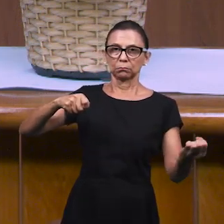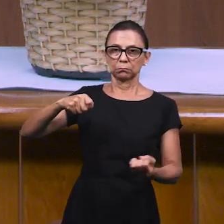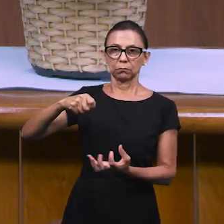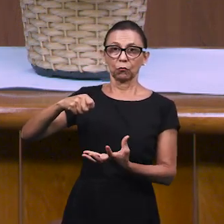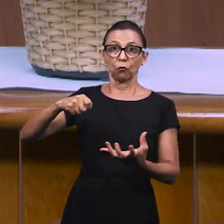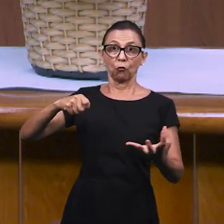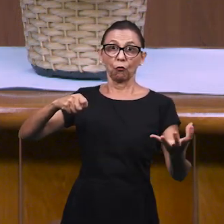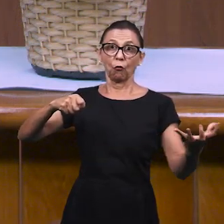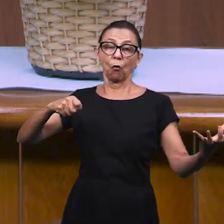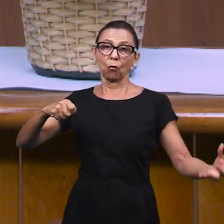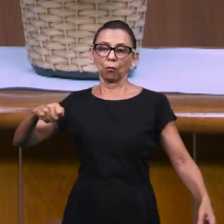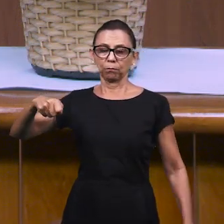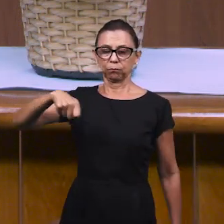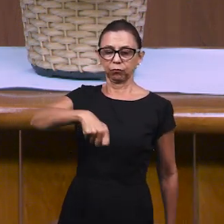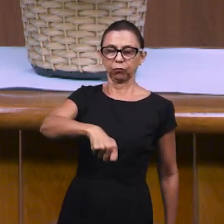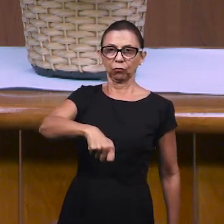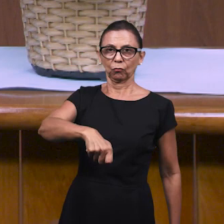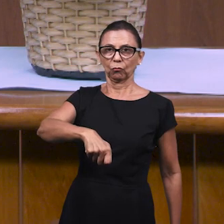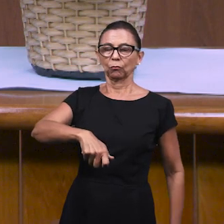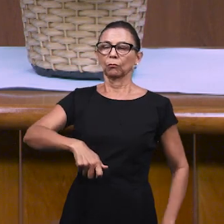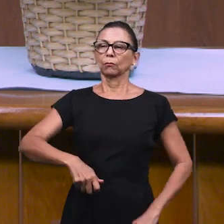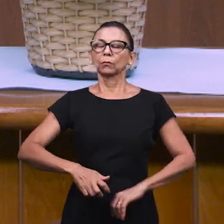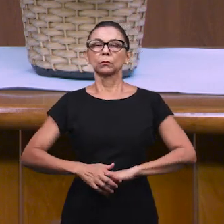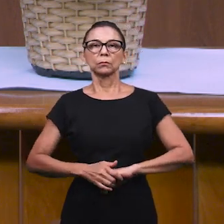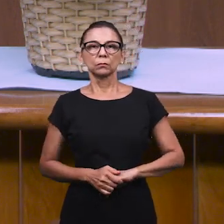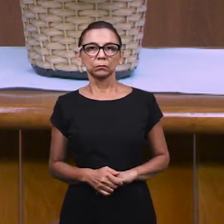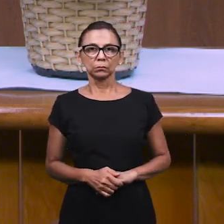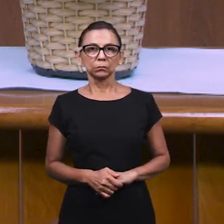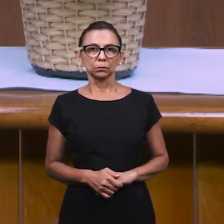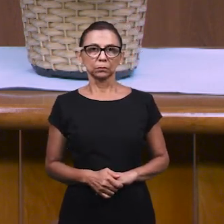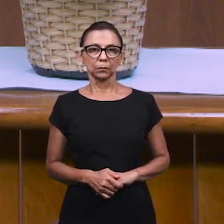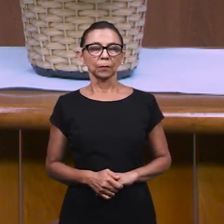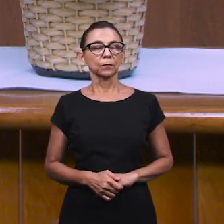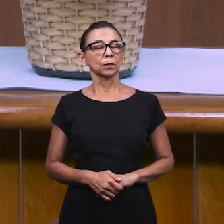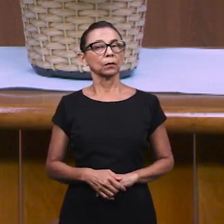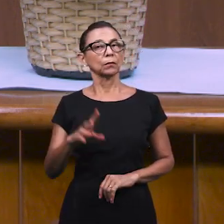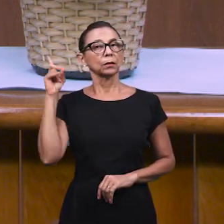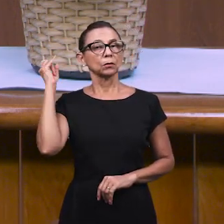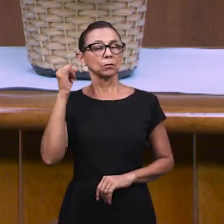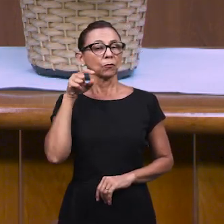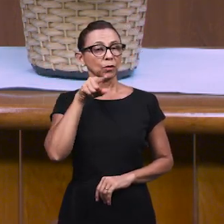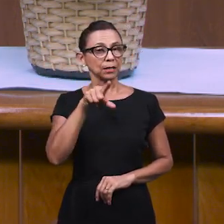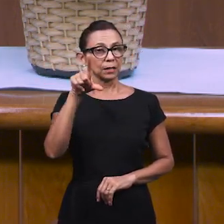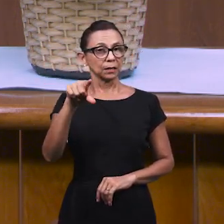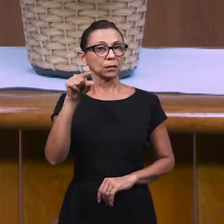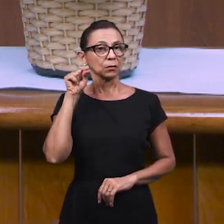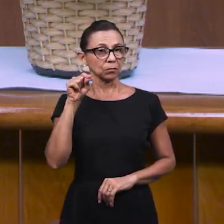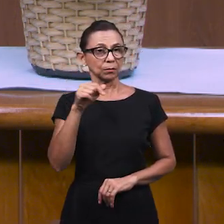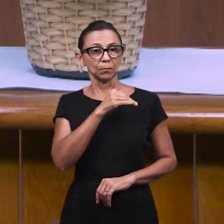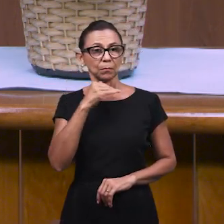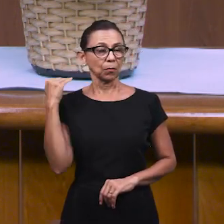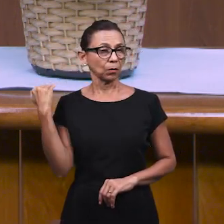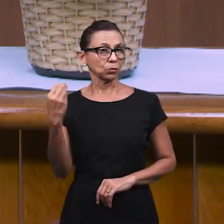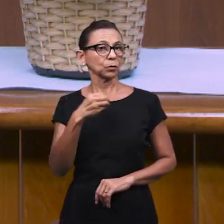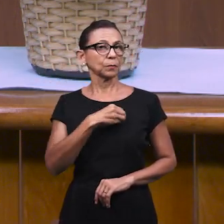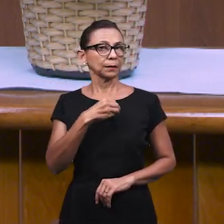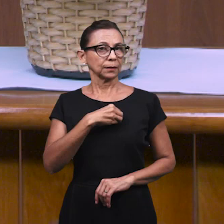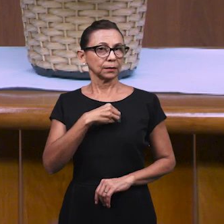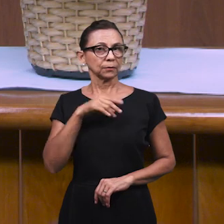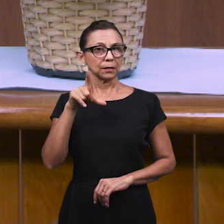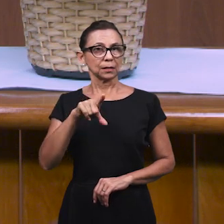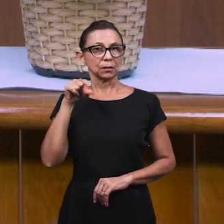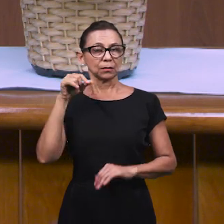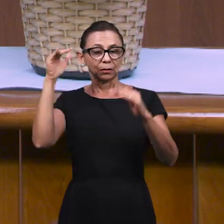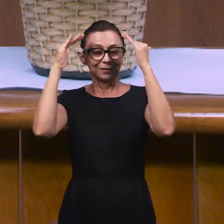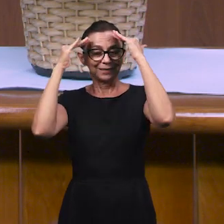está dizendo para o homem o seguinte: olha, está vendo a vida? Você escolheu a morte, você escolheu o pecado, você escolheu a desobediência. Então,